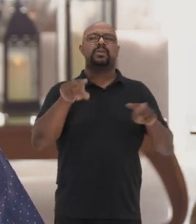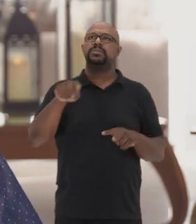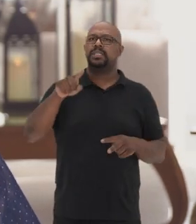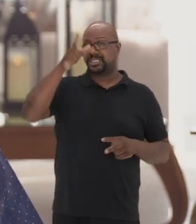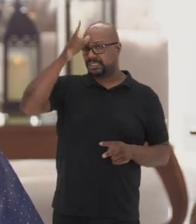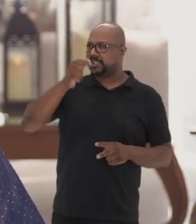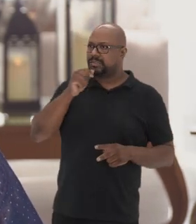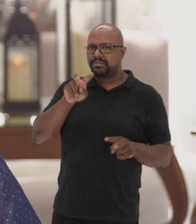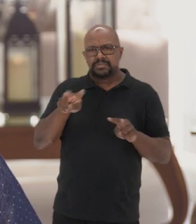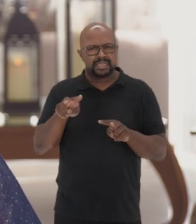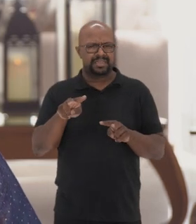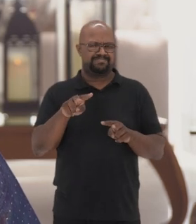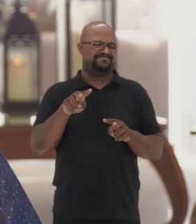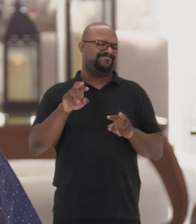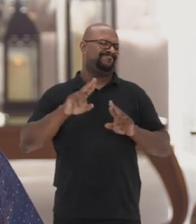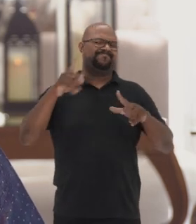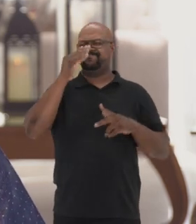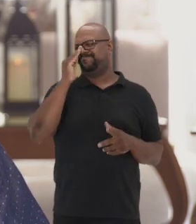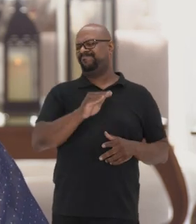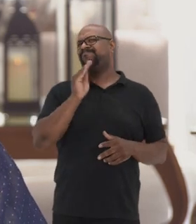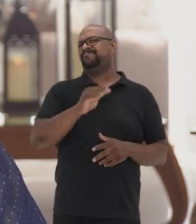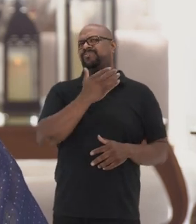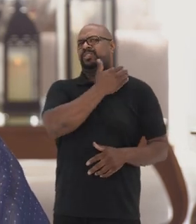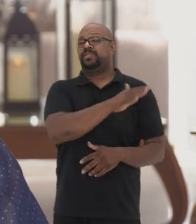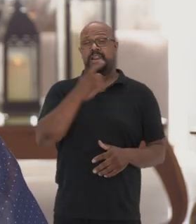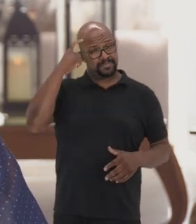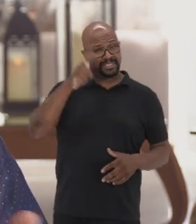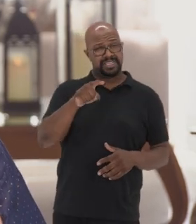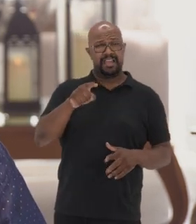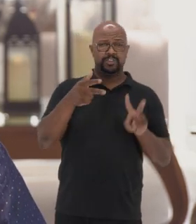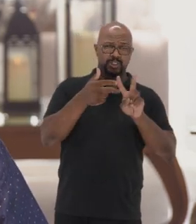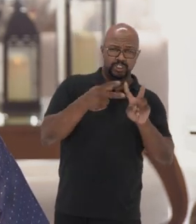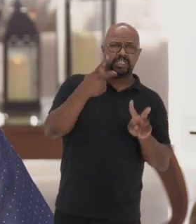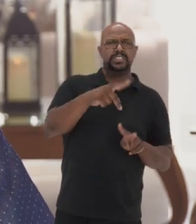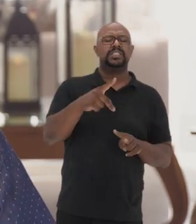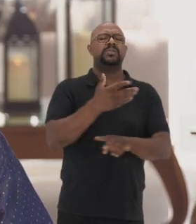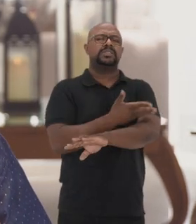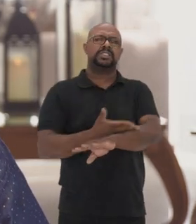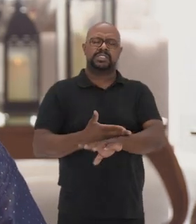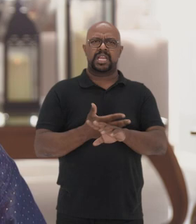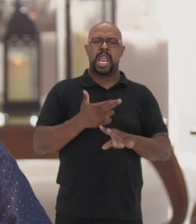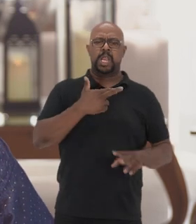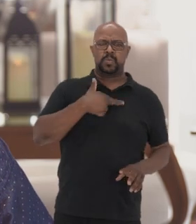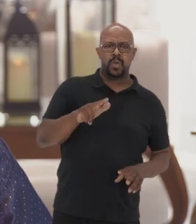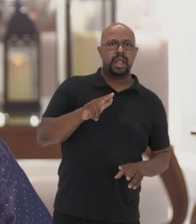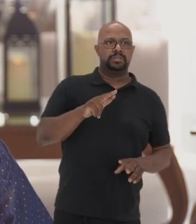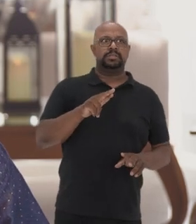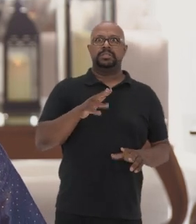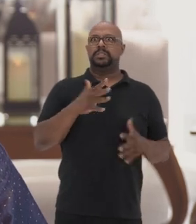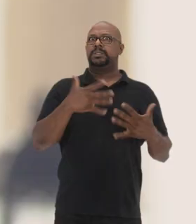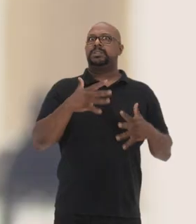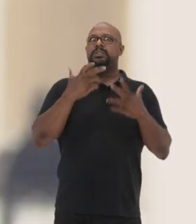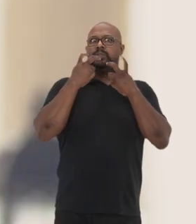era extremamente discriminadora eles consideravam os indígenas de seus rituais aberrações dedicadas ao